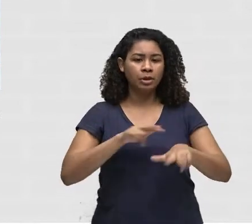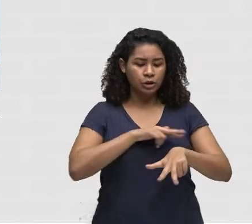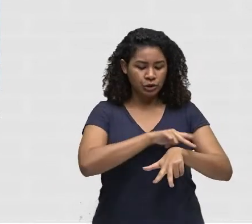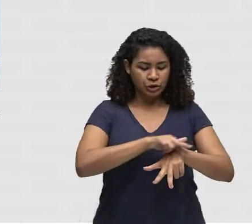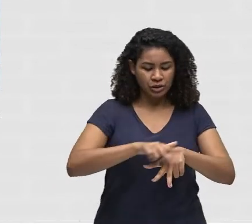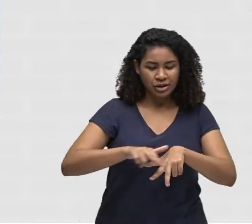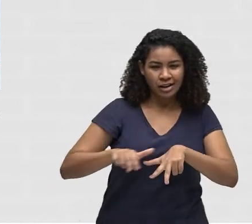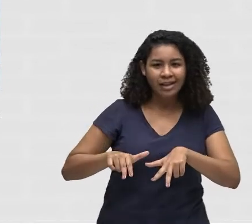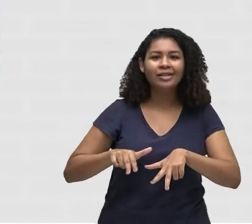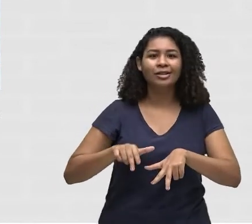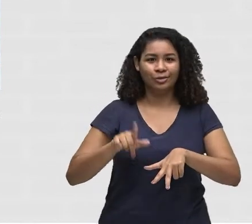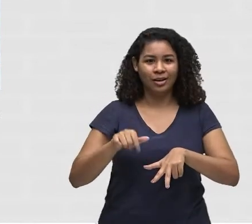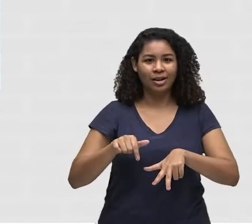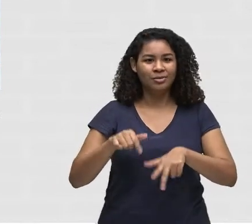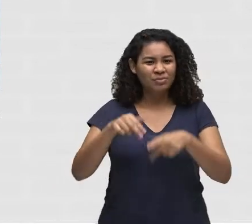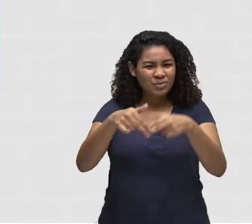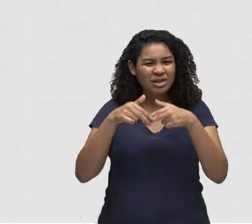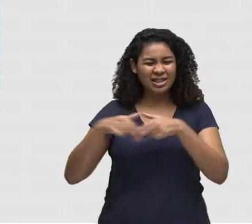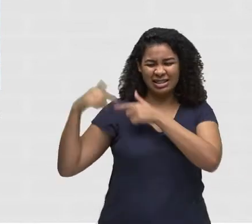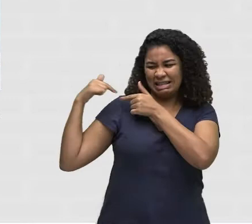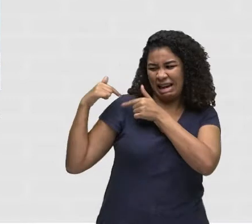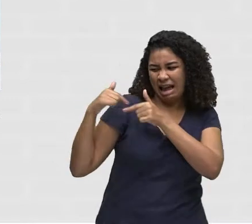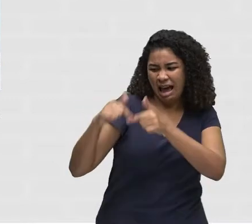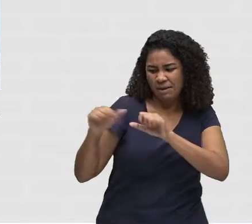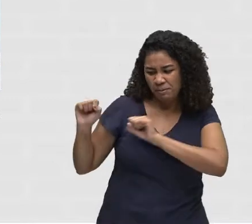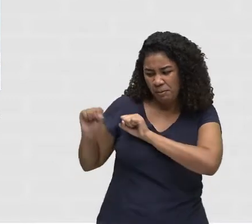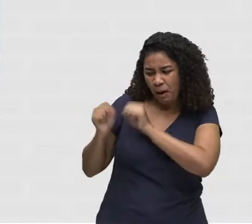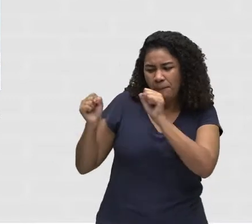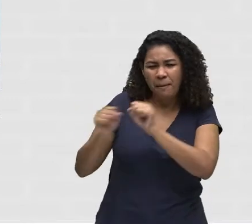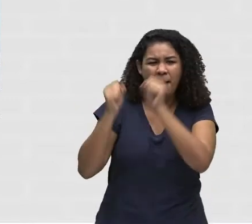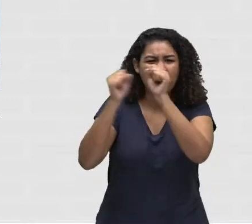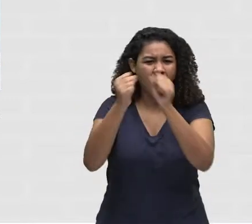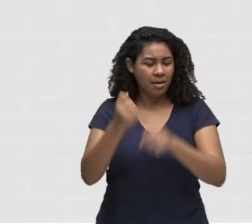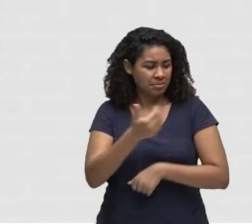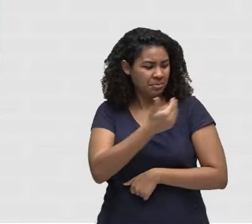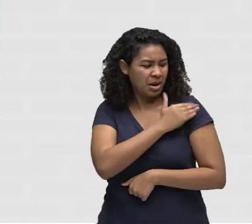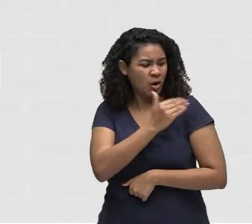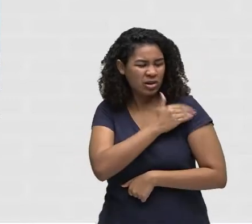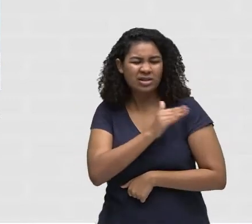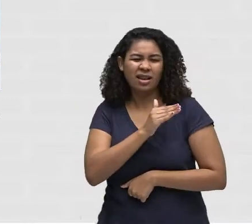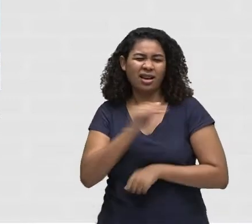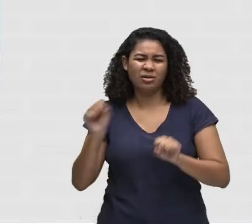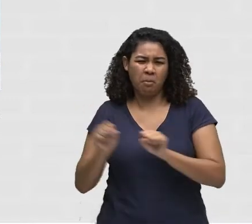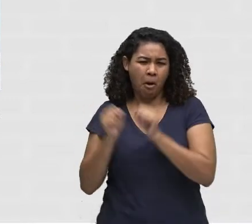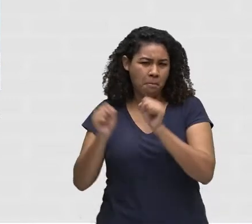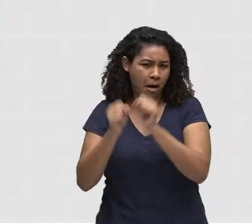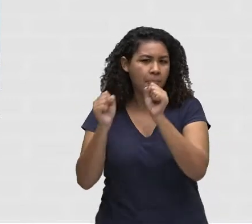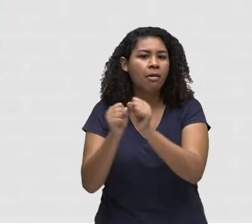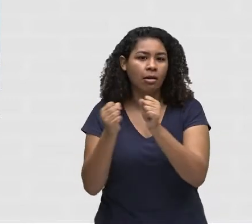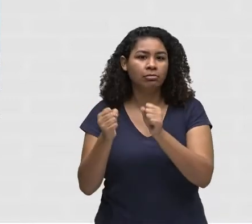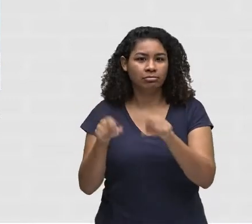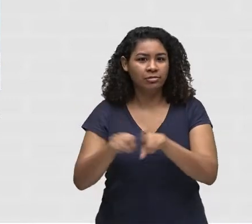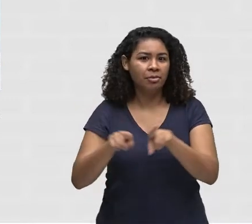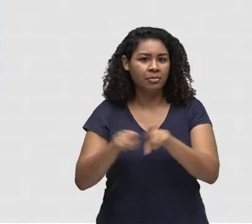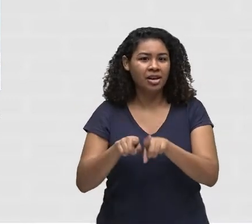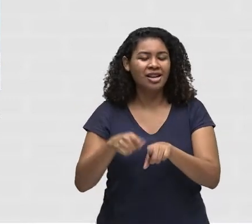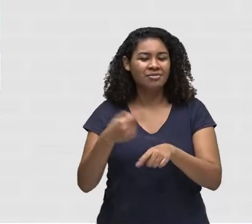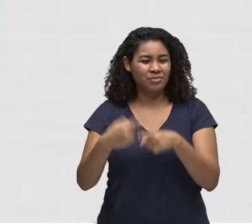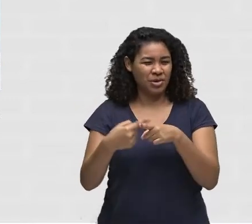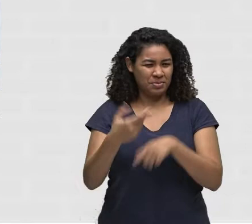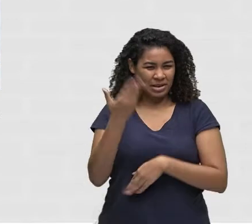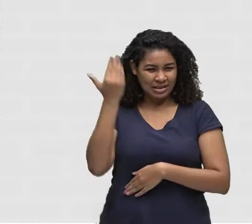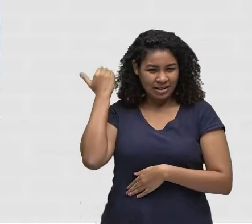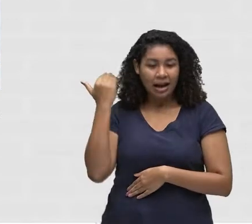a prática, se desconstruindo algumas visões, alguns preconceitos, né? Se via o balé como uma modalidade